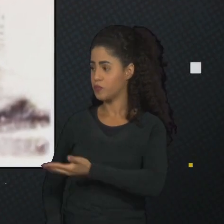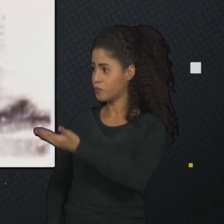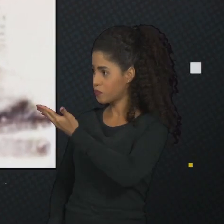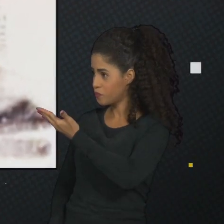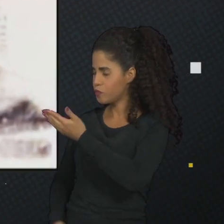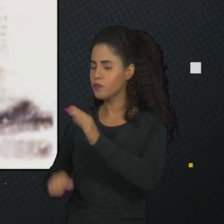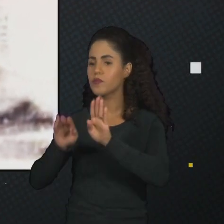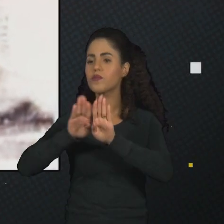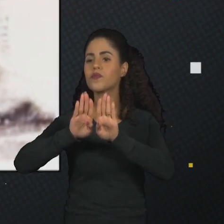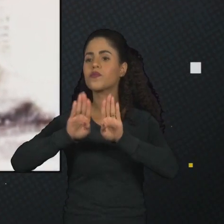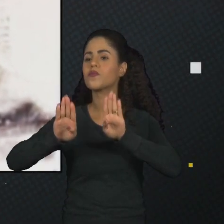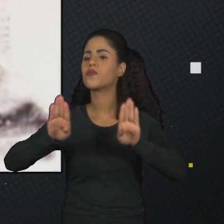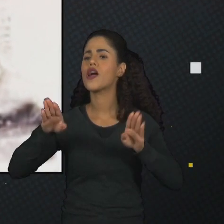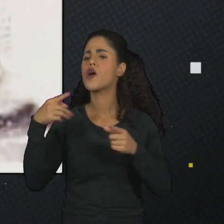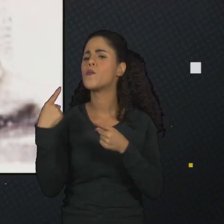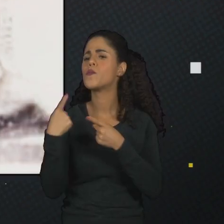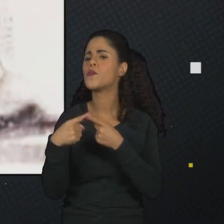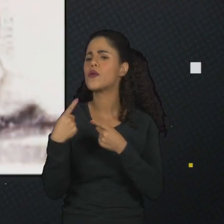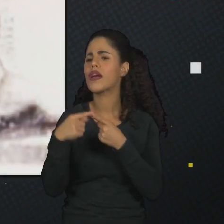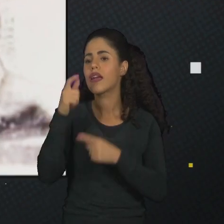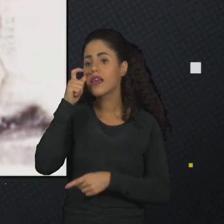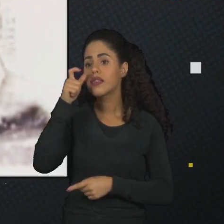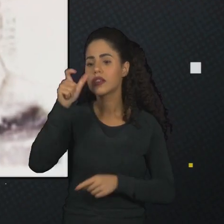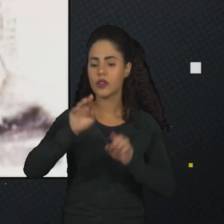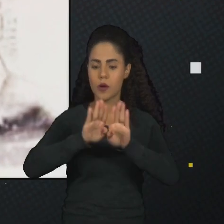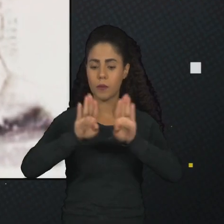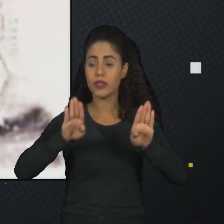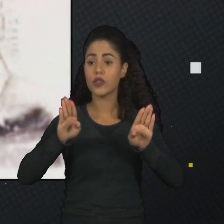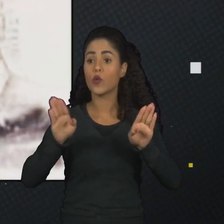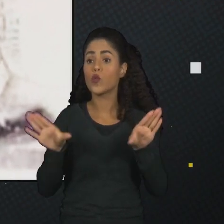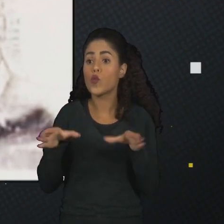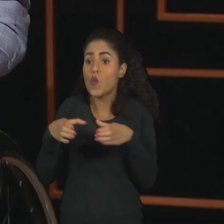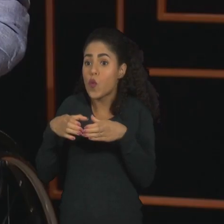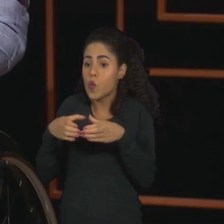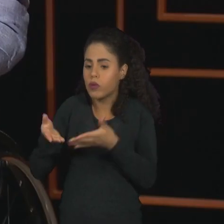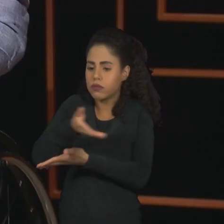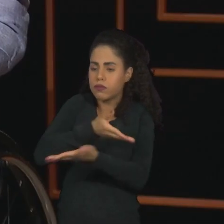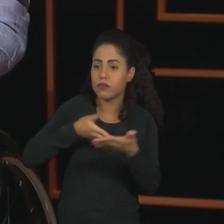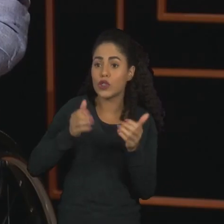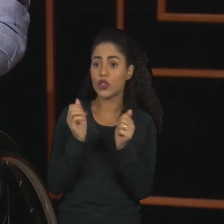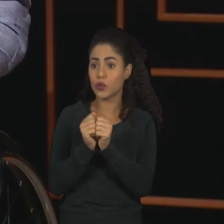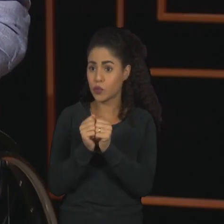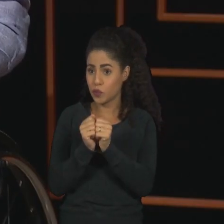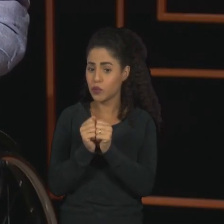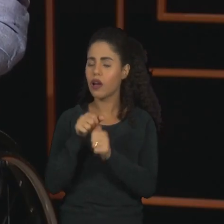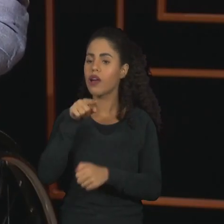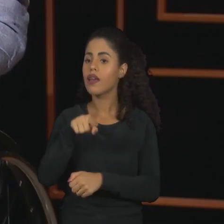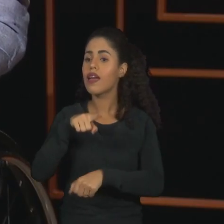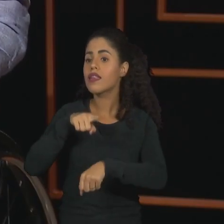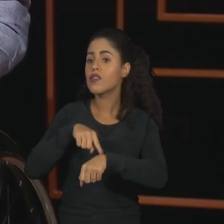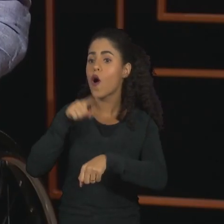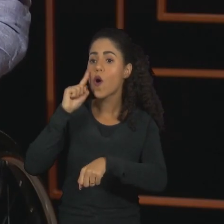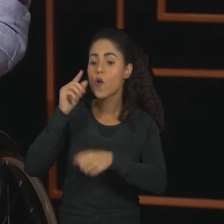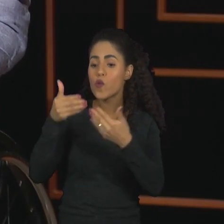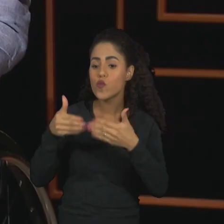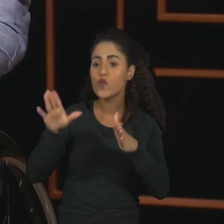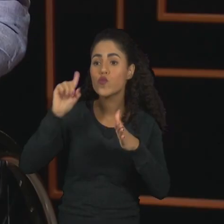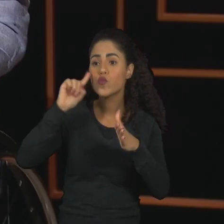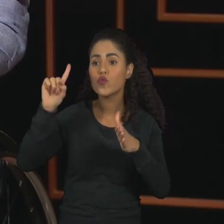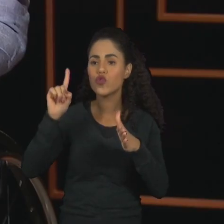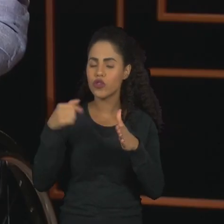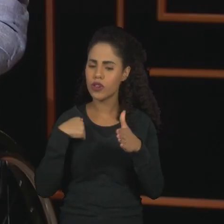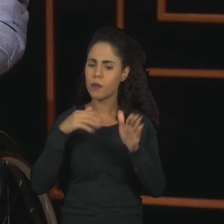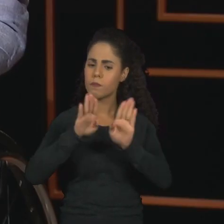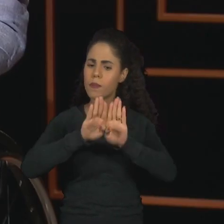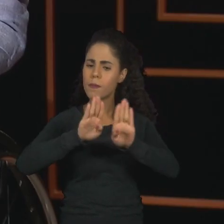muito interessante, porque era uma exposição coletiva e que, na inauguração, aí